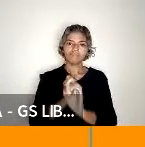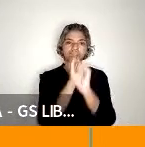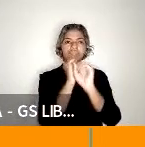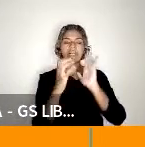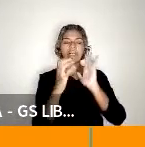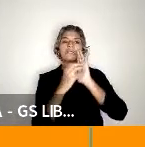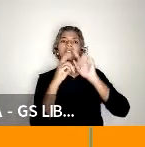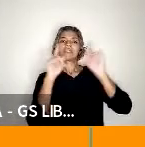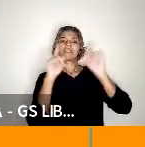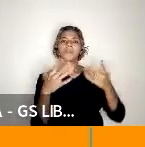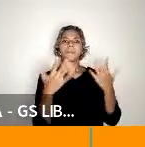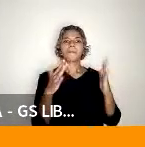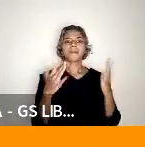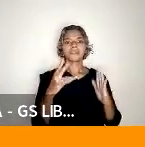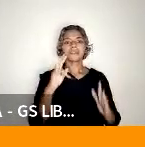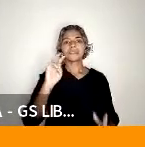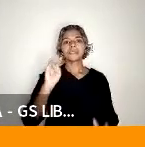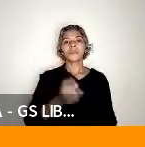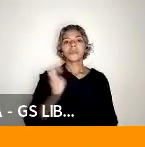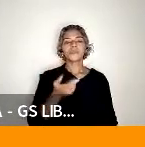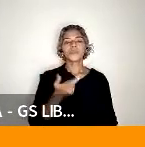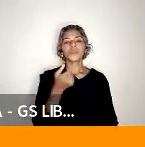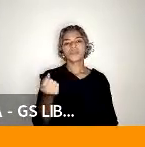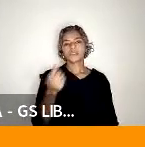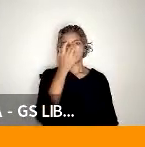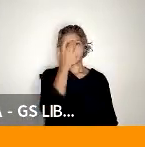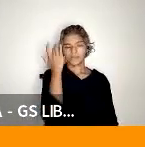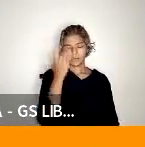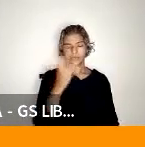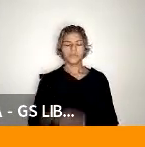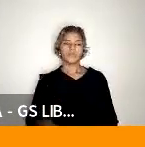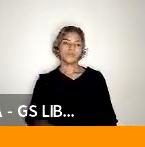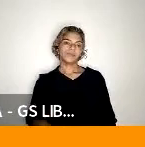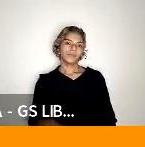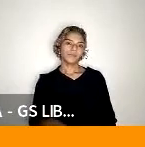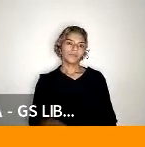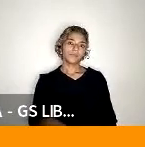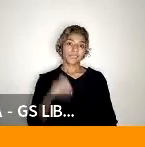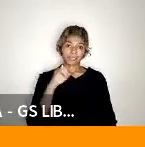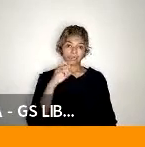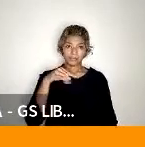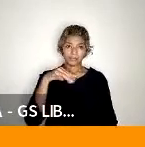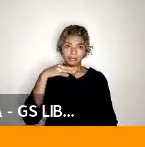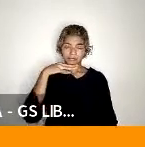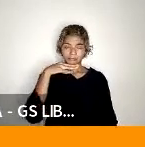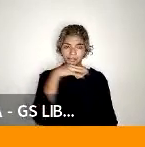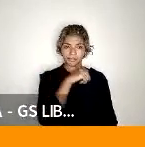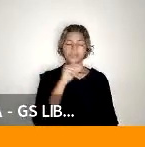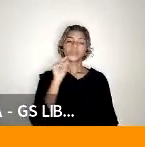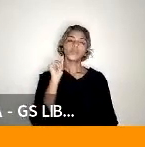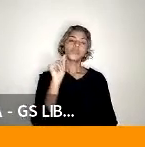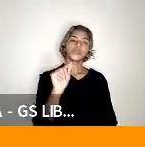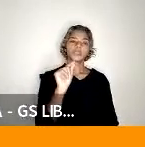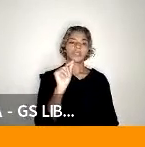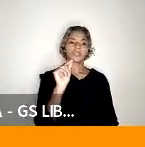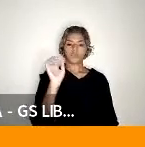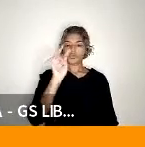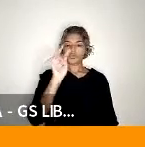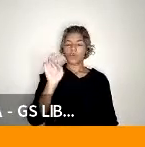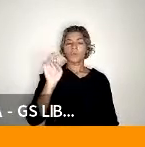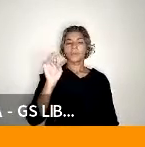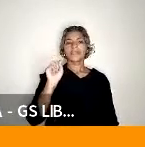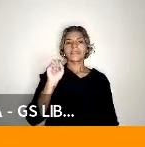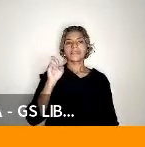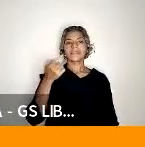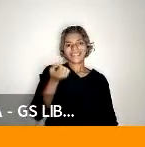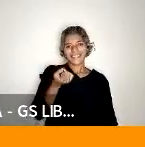torno de 5.200 pessoas, né. Se a gente observar, né, por uma perspectiva de sexo, que é como o relatório